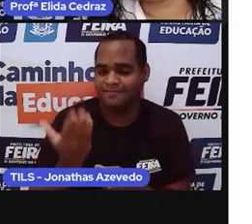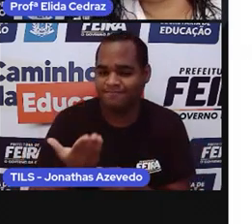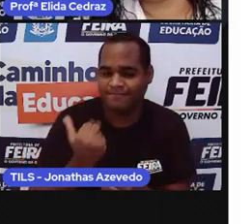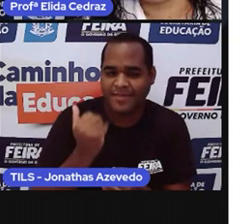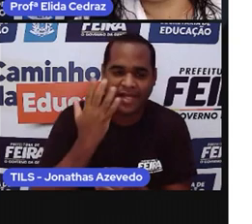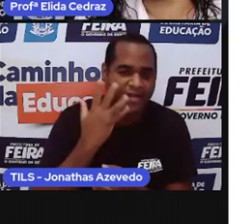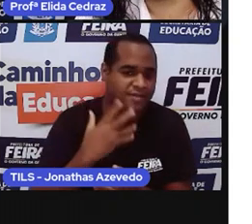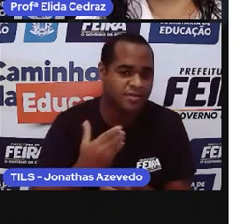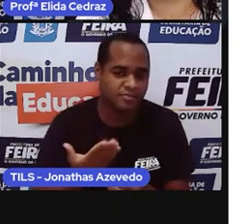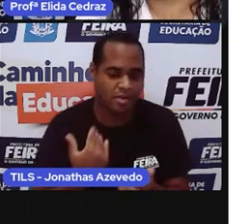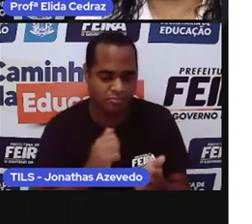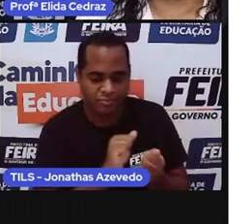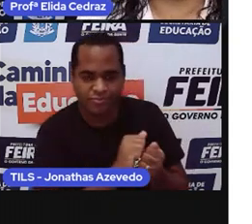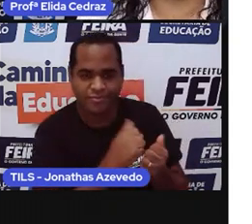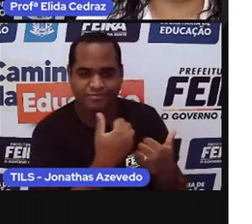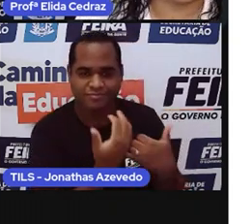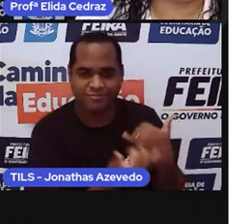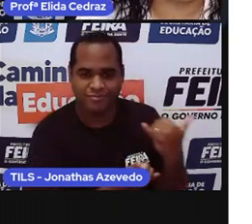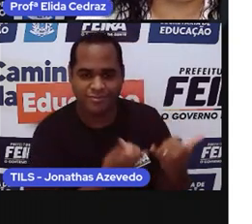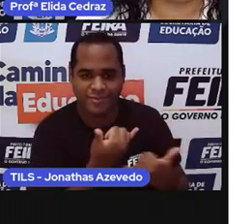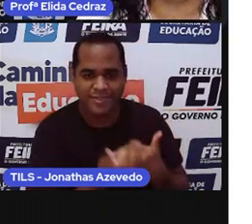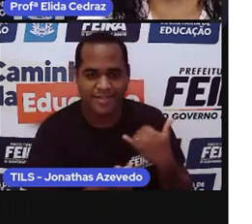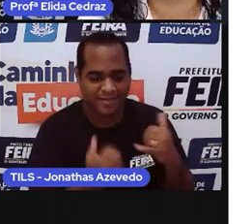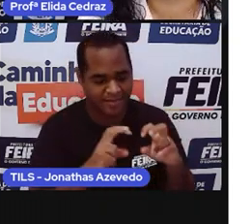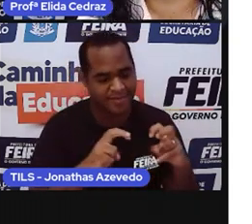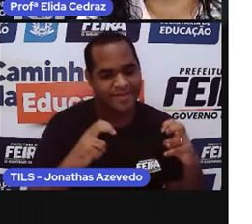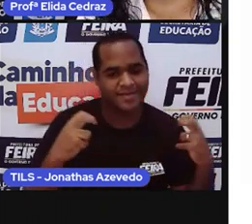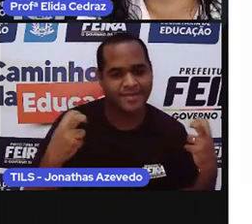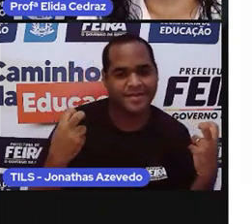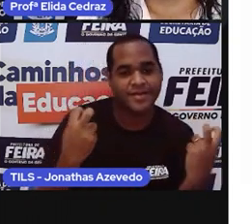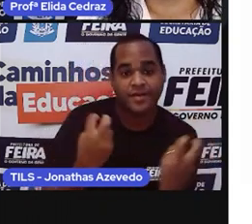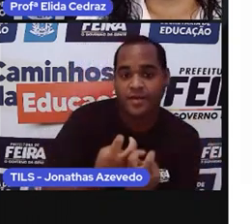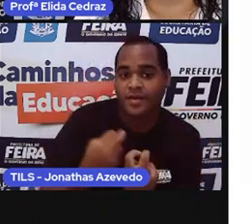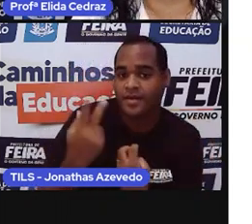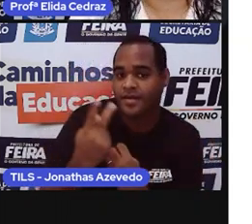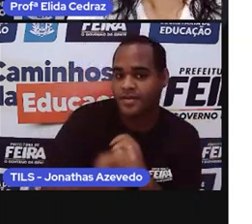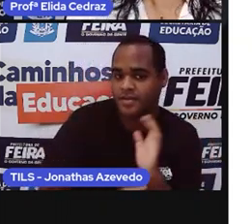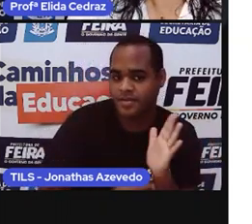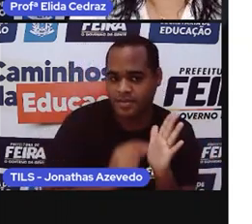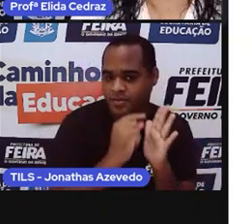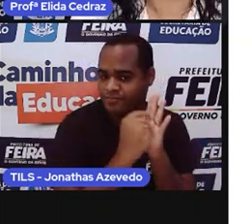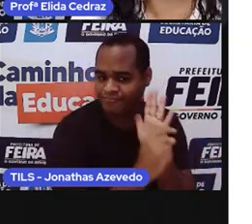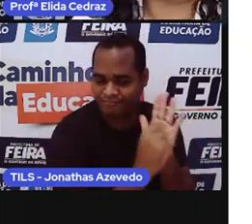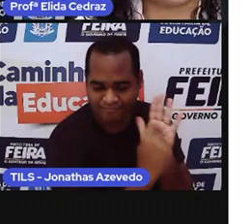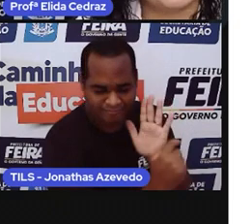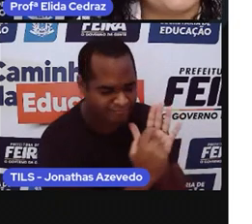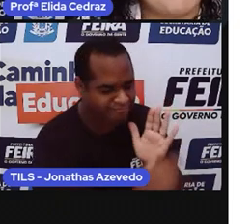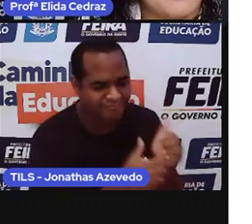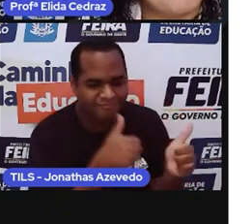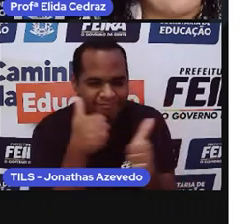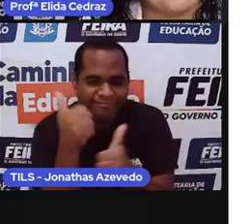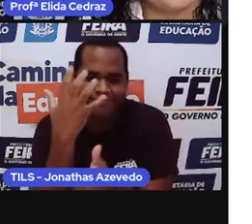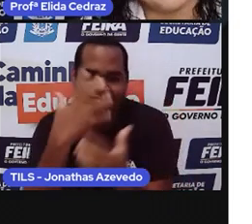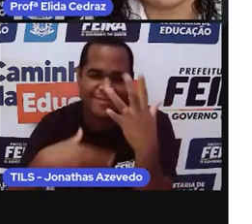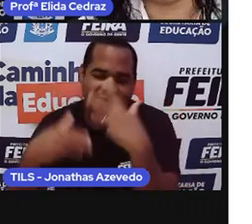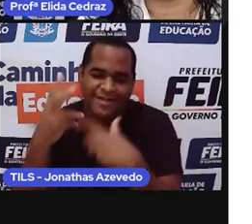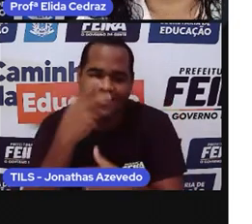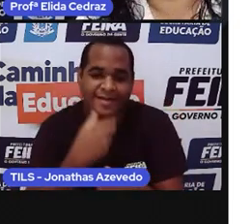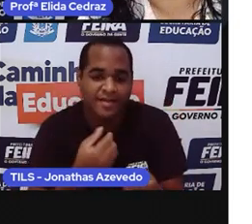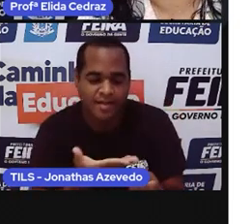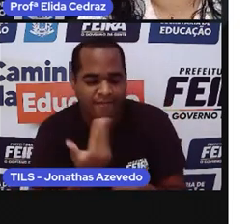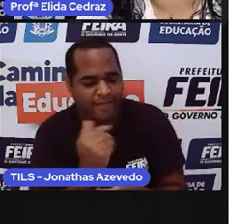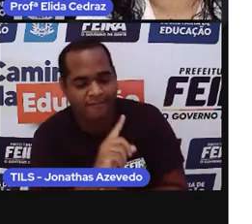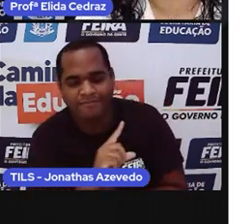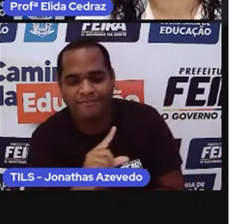Por isso, vem criança, vamos juntos nessa roda. Diga um verso bem